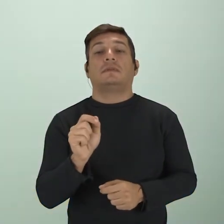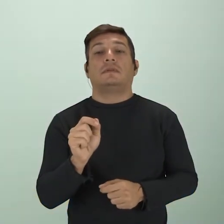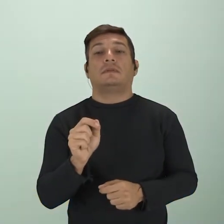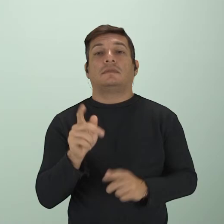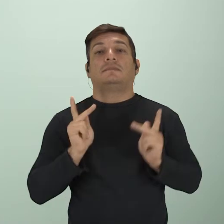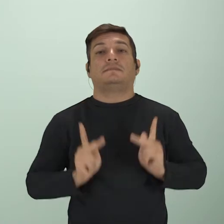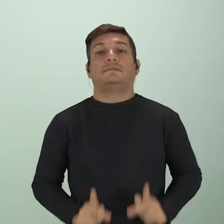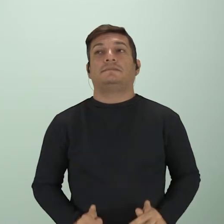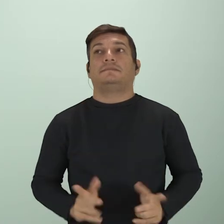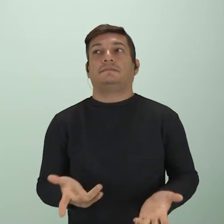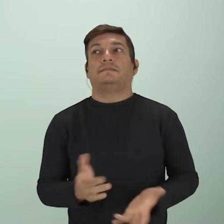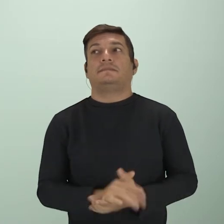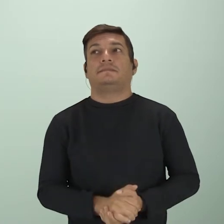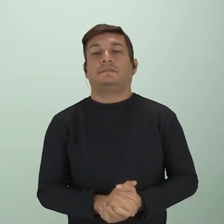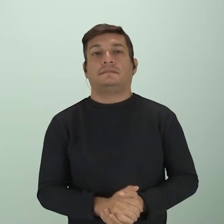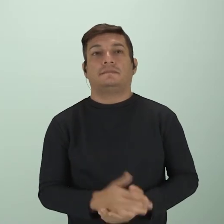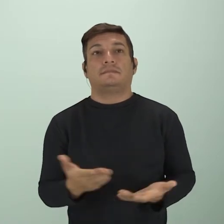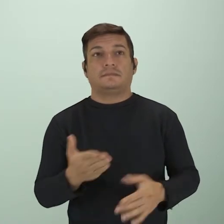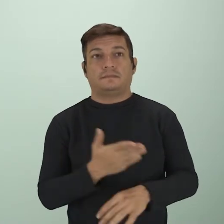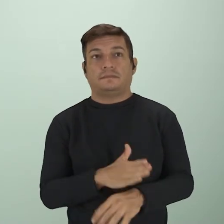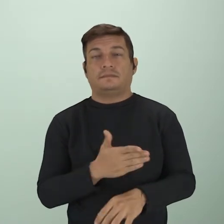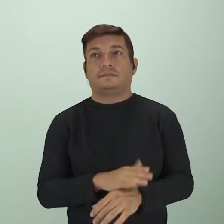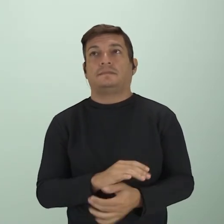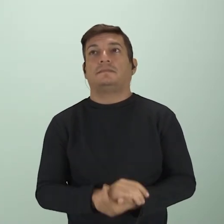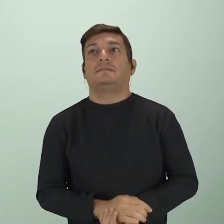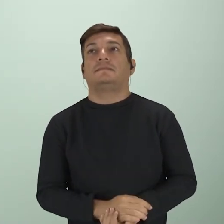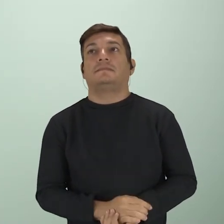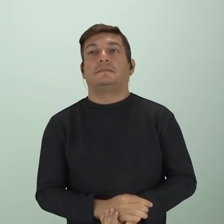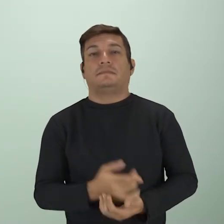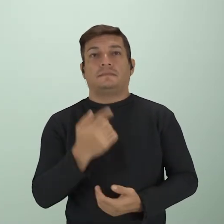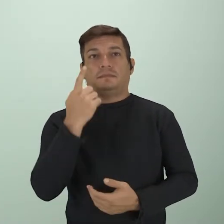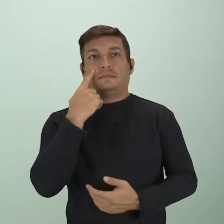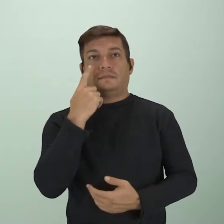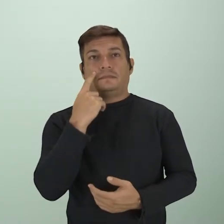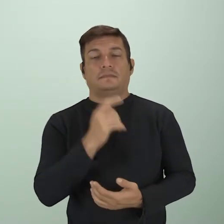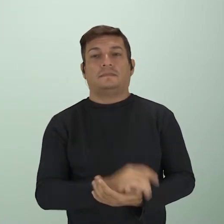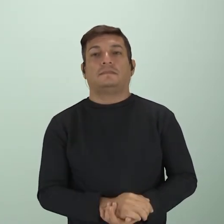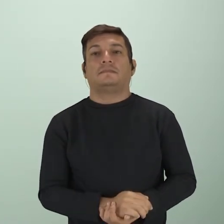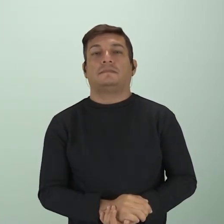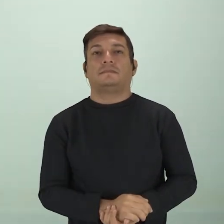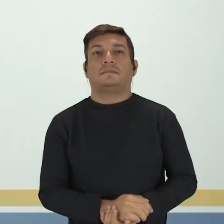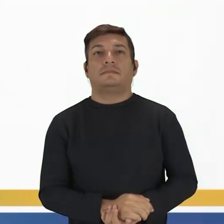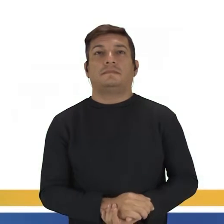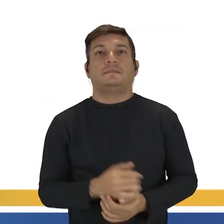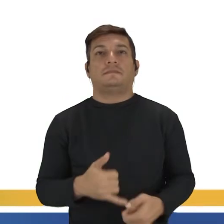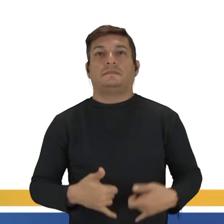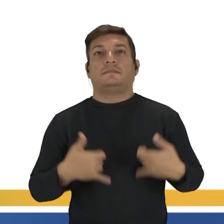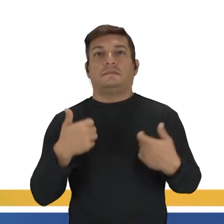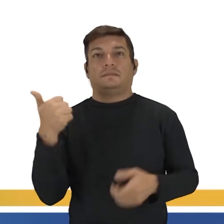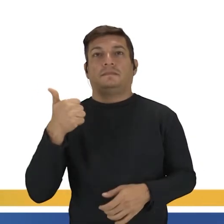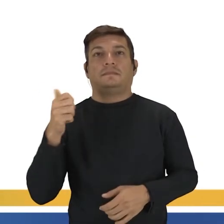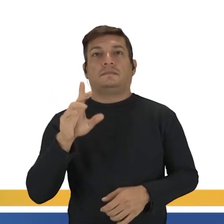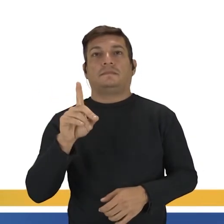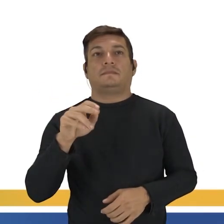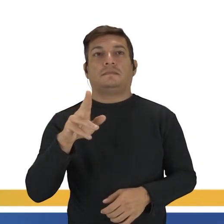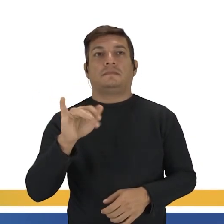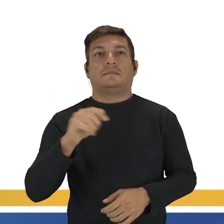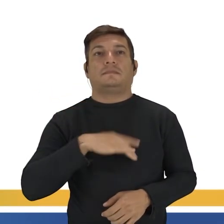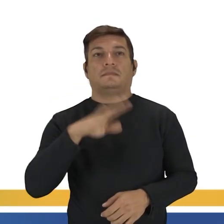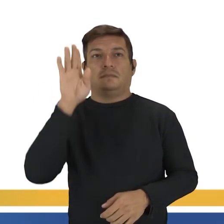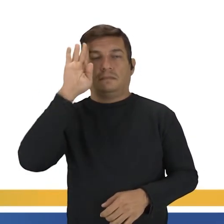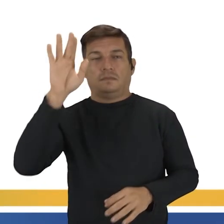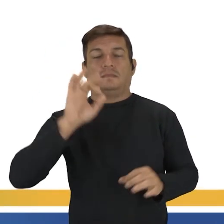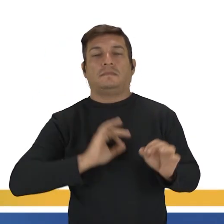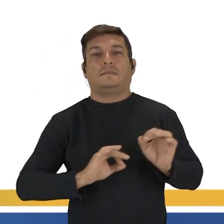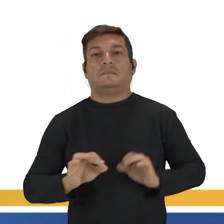de postura. Vamos exercitar um pouquinho? Vamos lá. No aniversário do primeiro decênio da Marcha